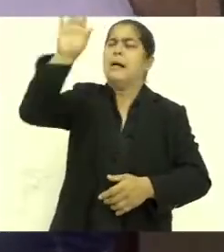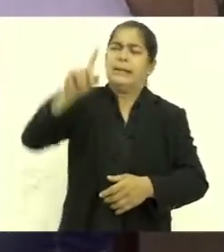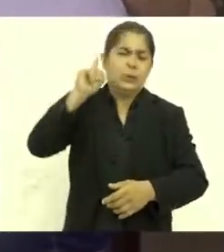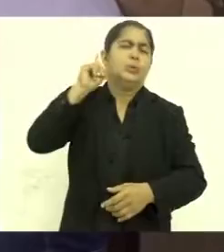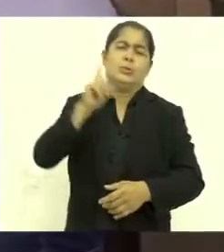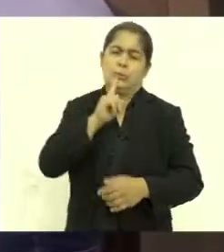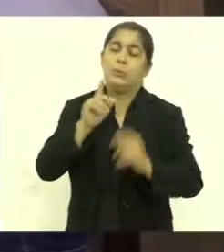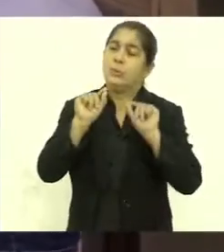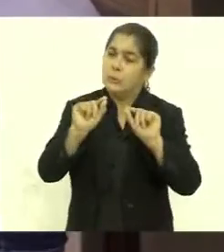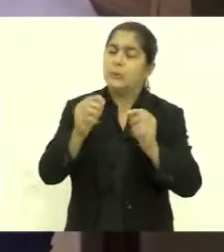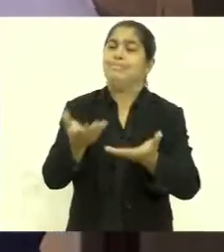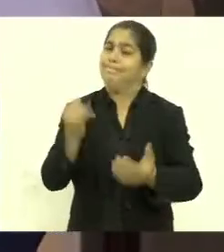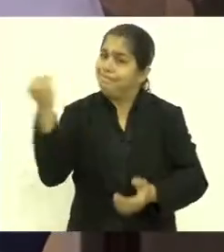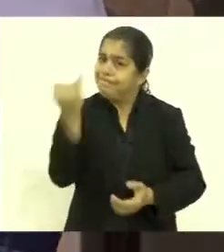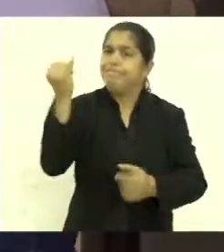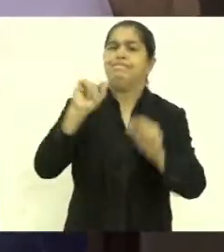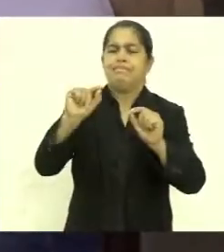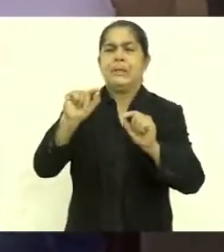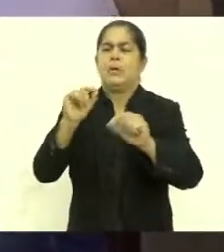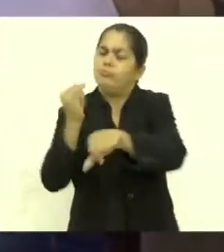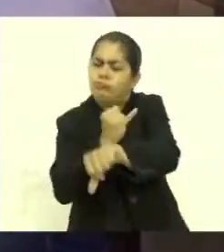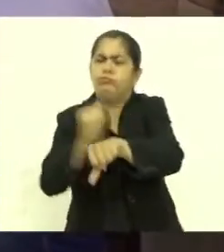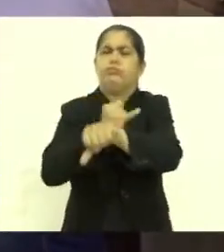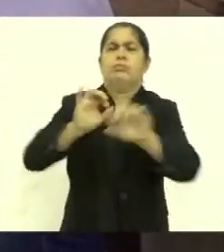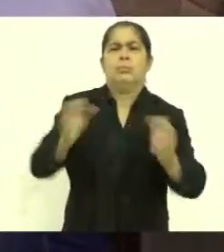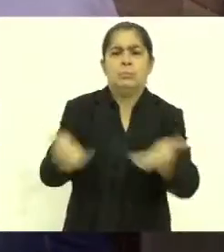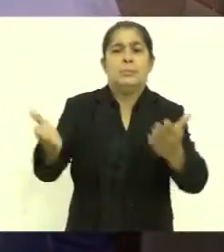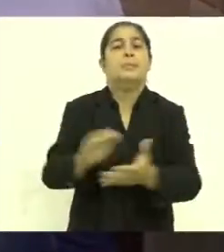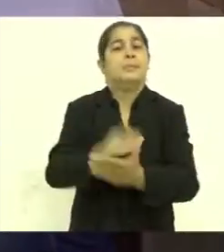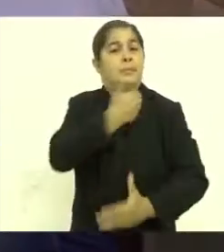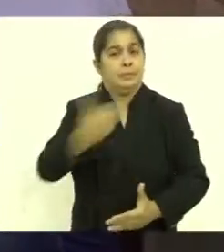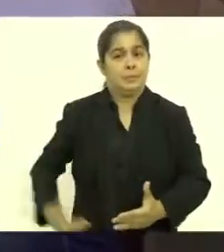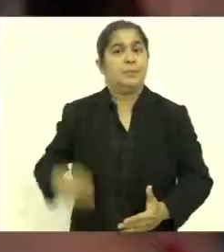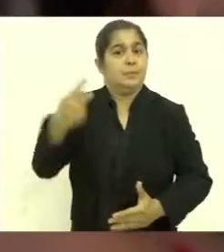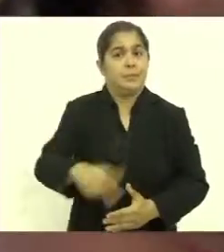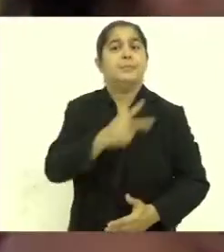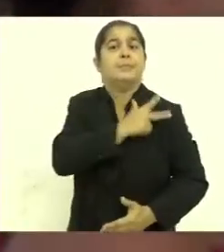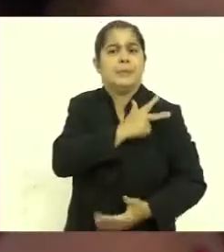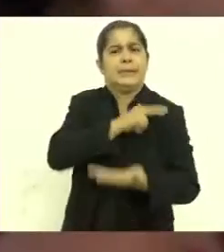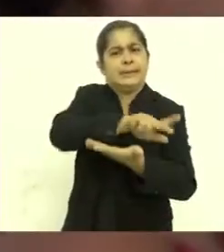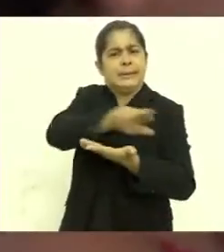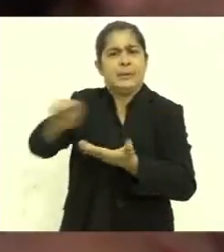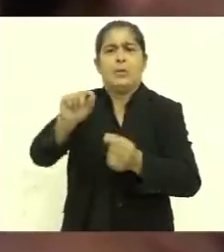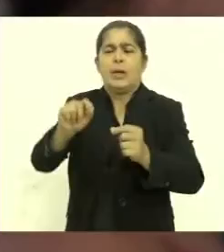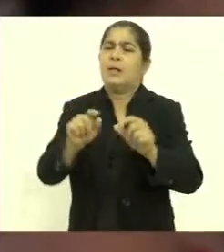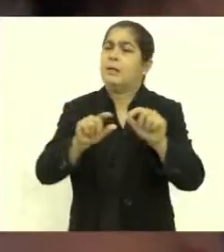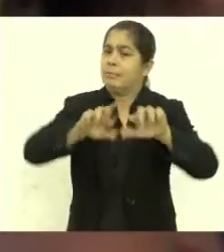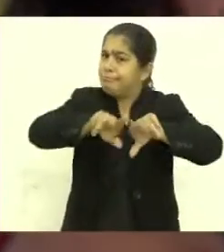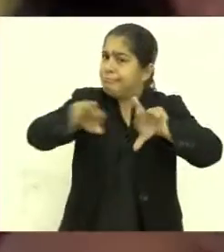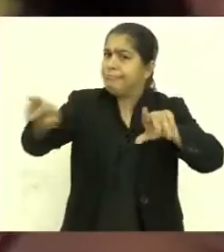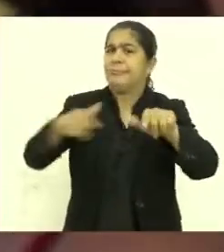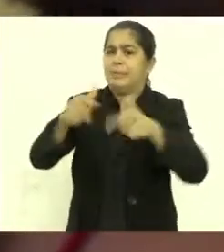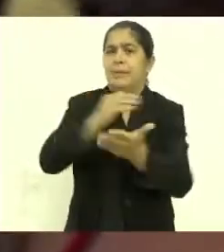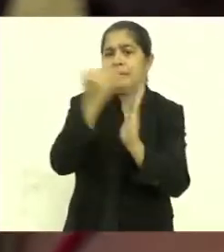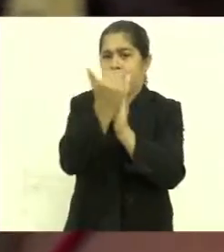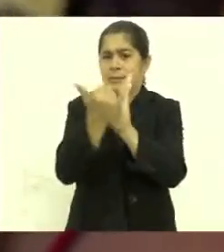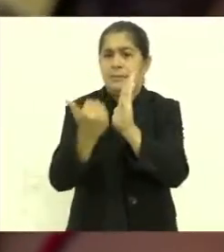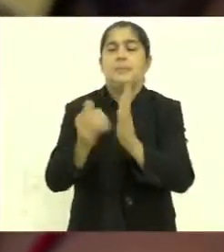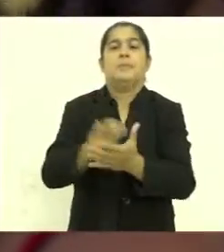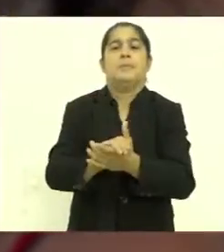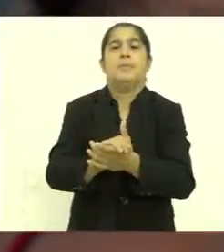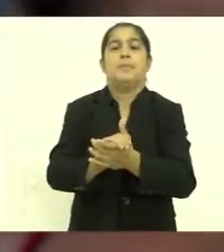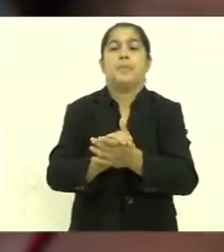mais de 7 mil pessoas com surdez. Então é importante que a gente promova ações e o governo do estado, através da FUNAD, tem diversas ações para esse